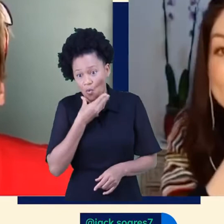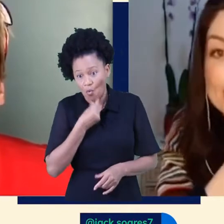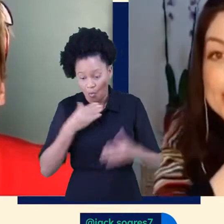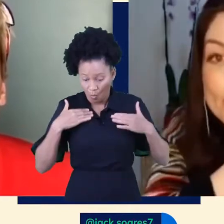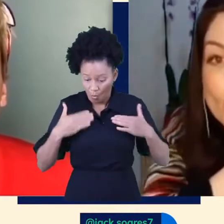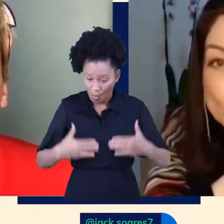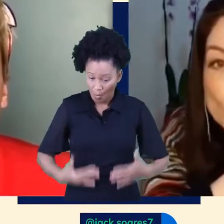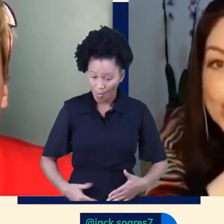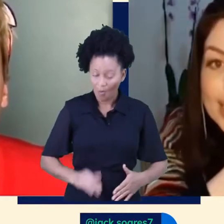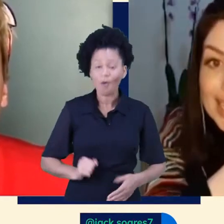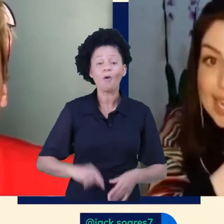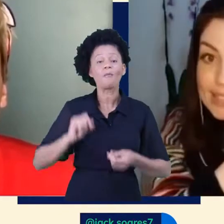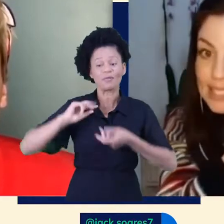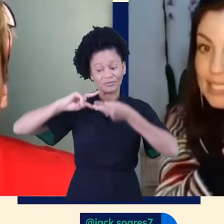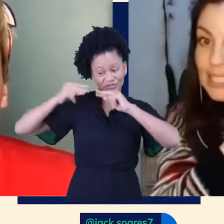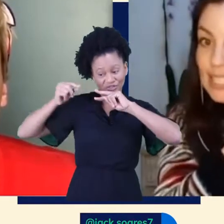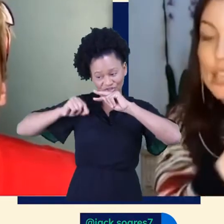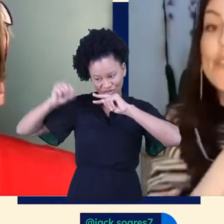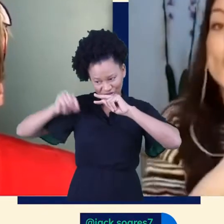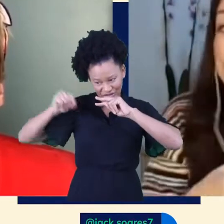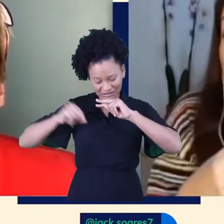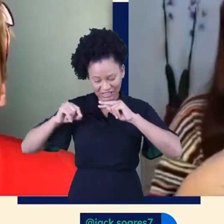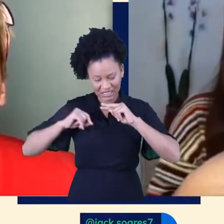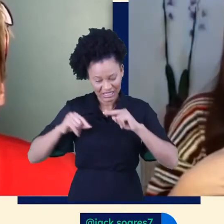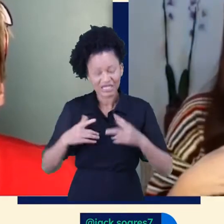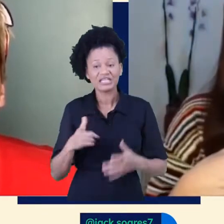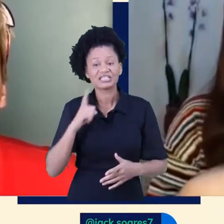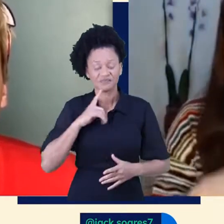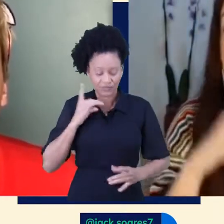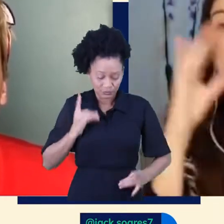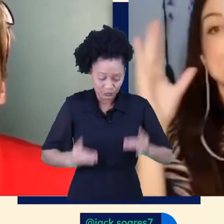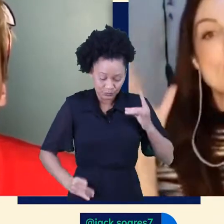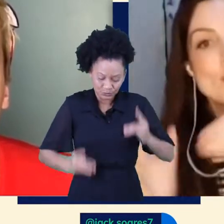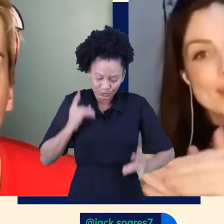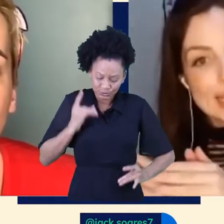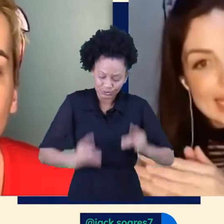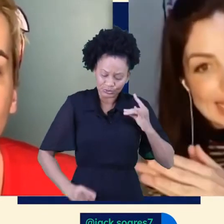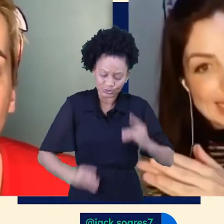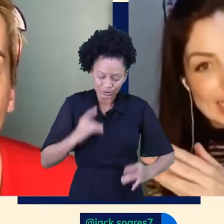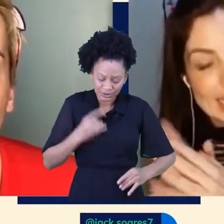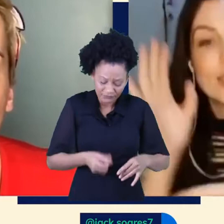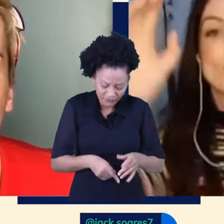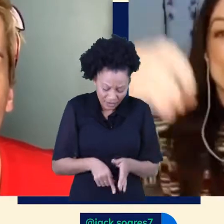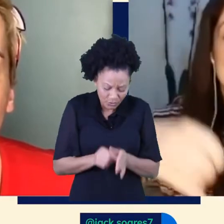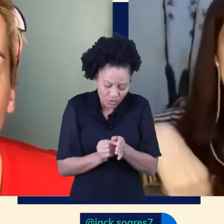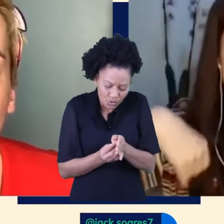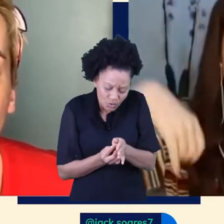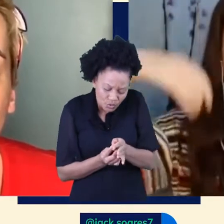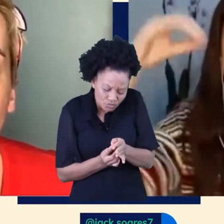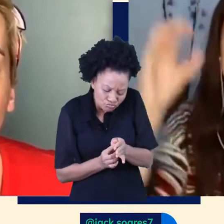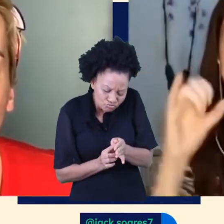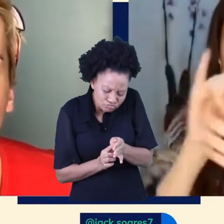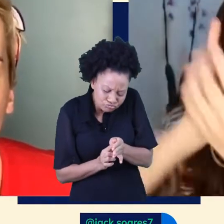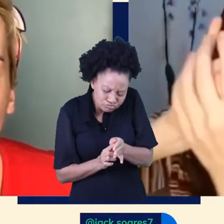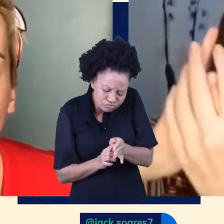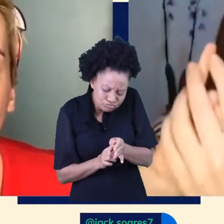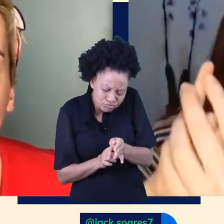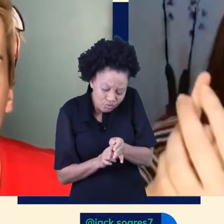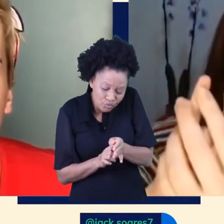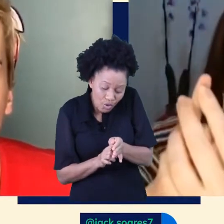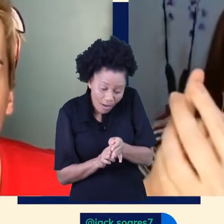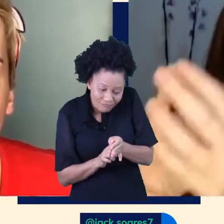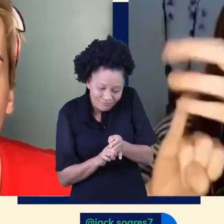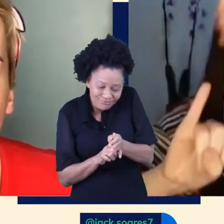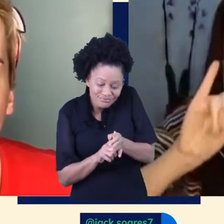3º mês, essa pontinha cresce e vira um pênis. E se for uma menina, hormônios, a genética,